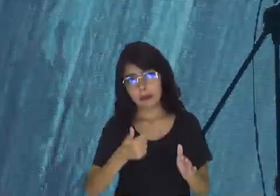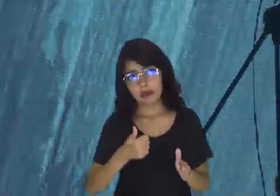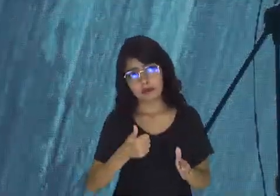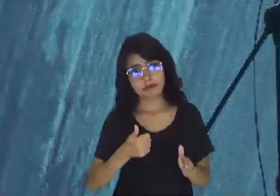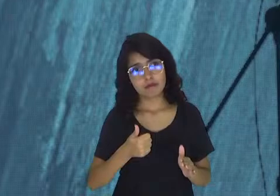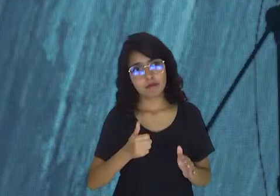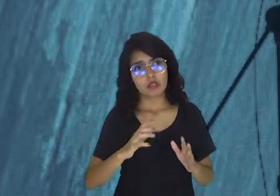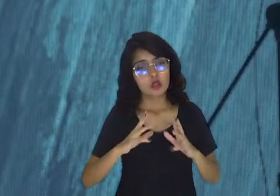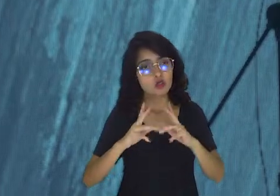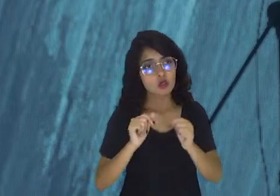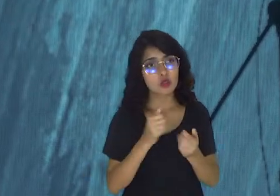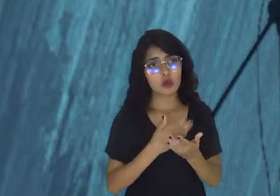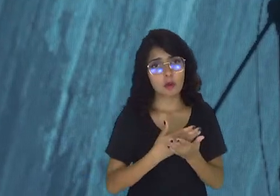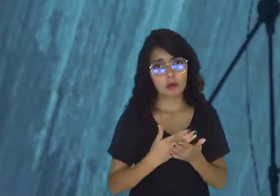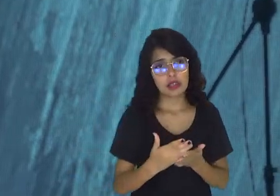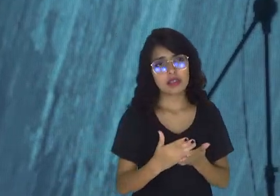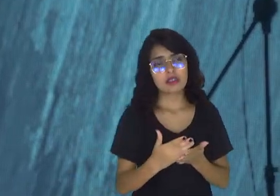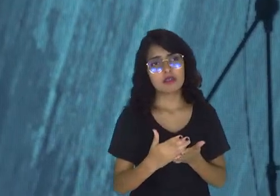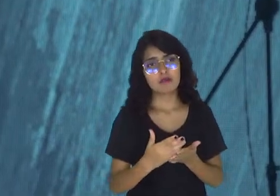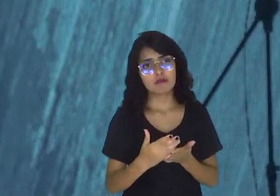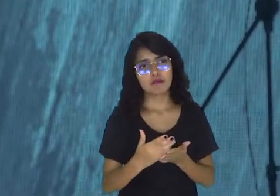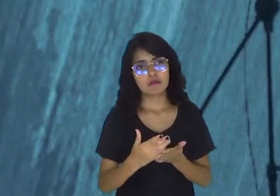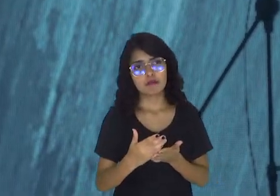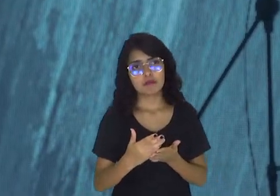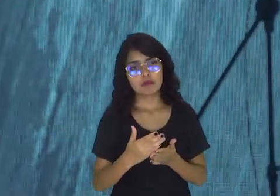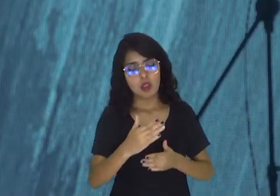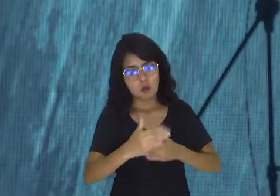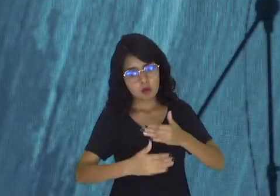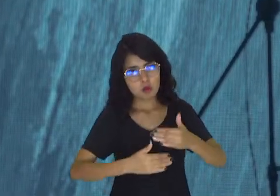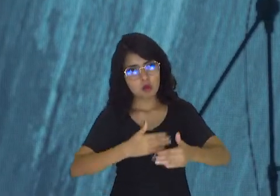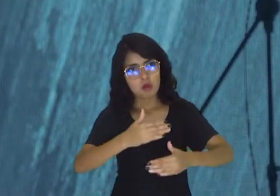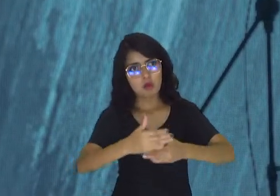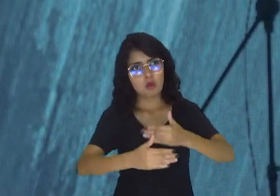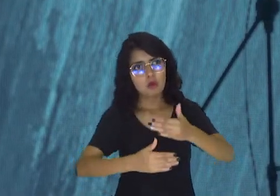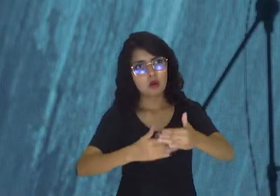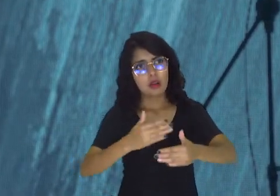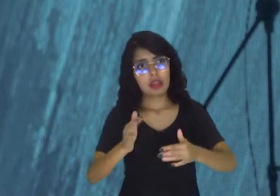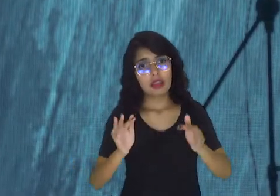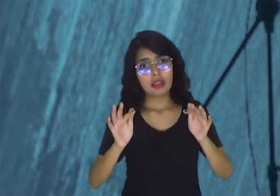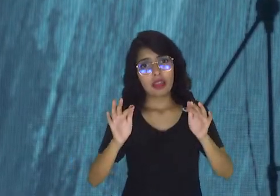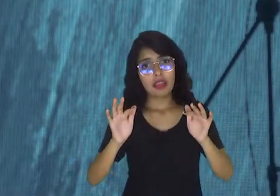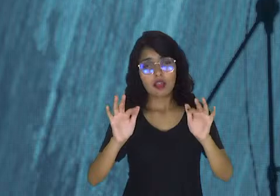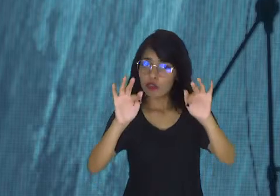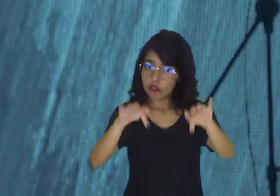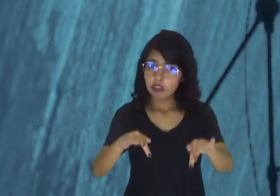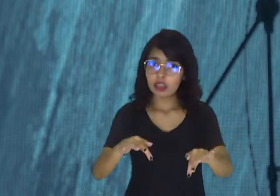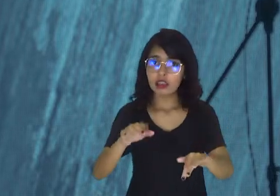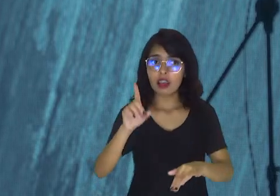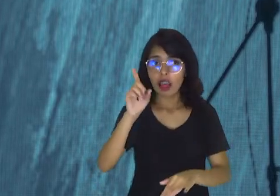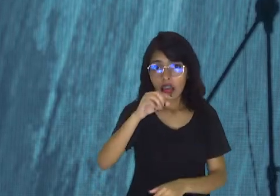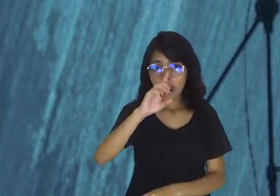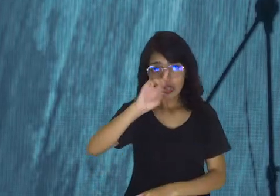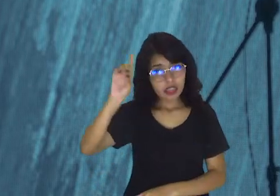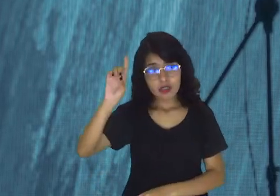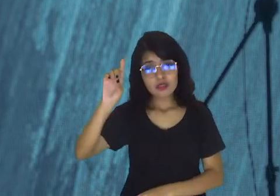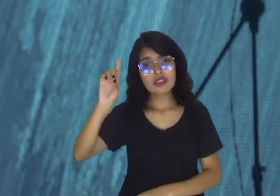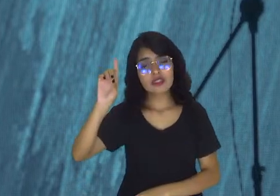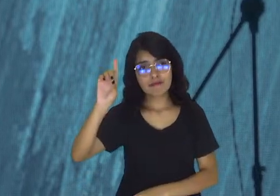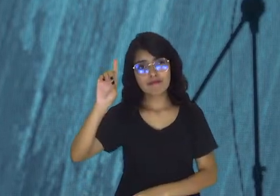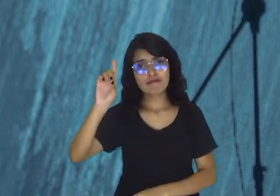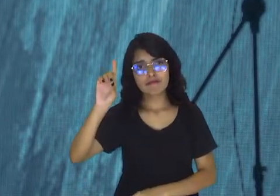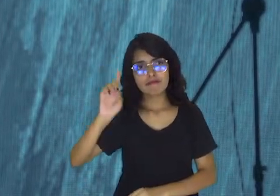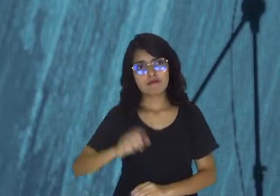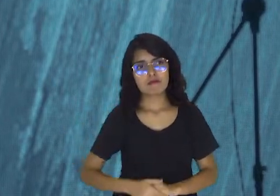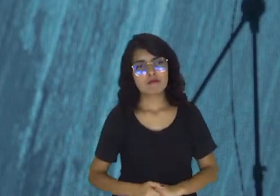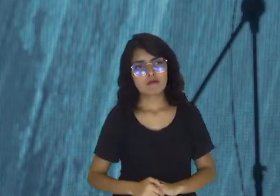que tudo começa, se desenvolve e termina com Deus, diante de todas as estações da nossa vida.